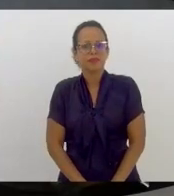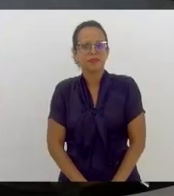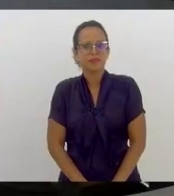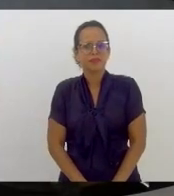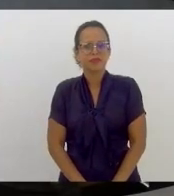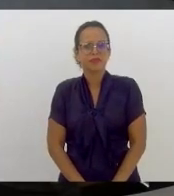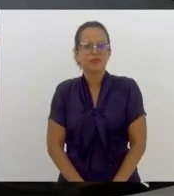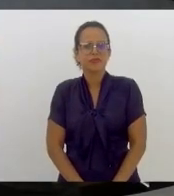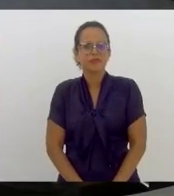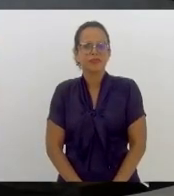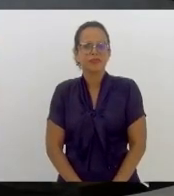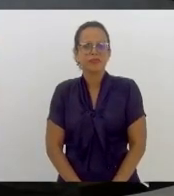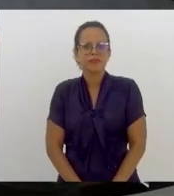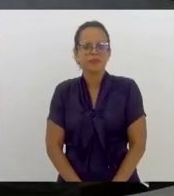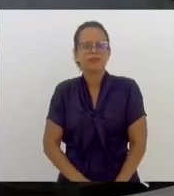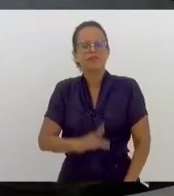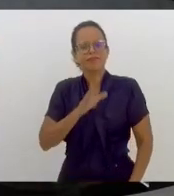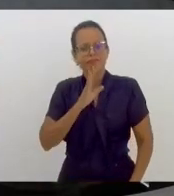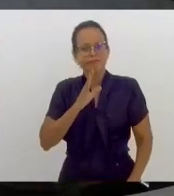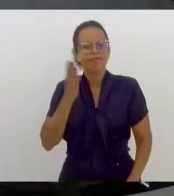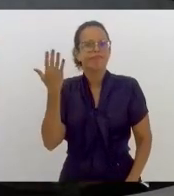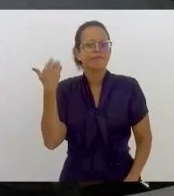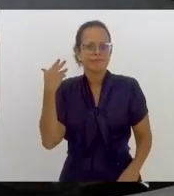Eu conheço bem esse tema. Esse tema já foi